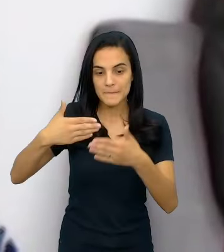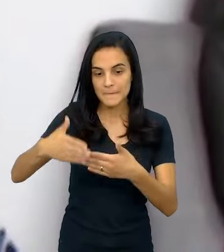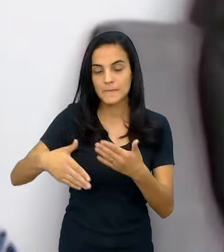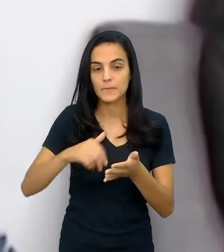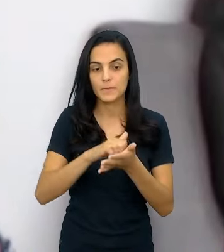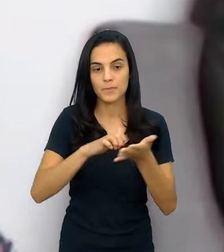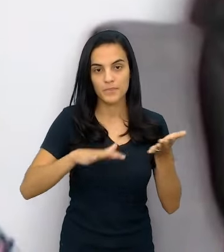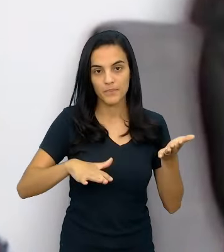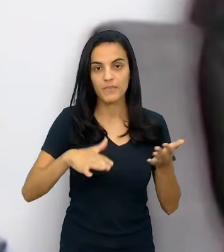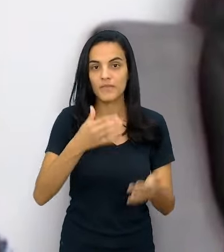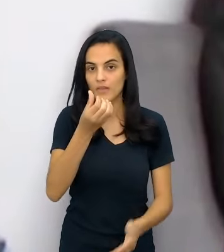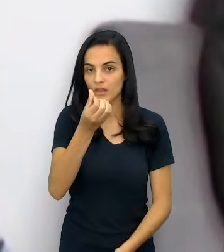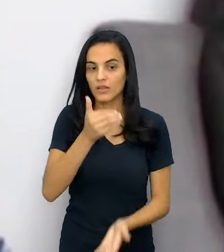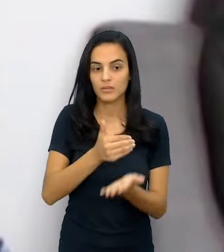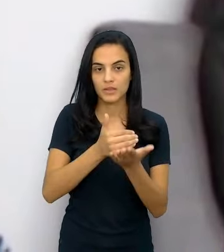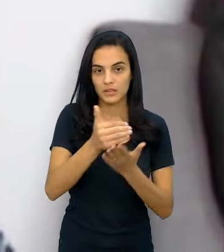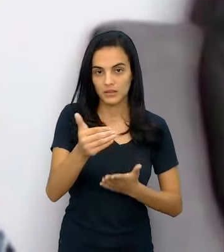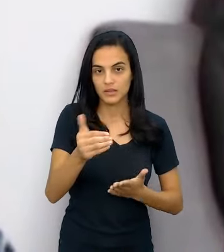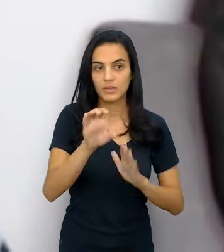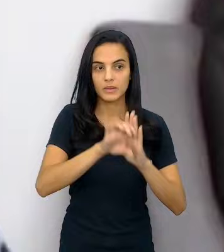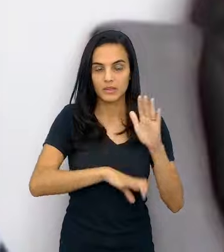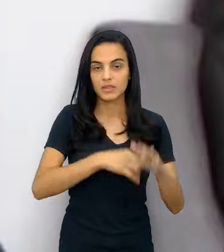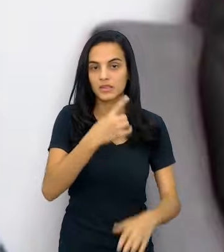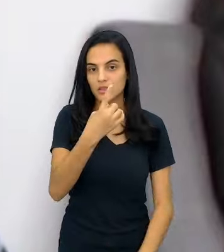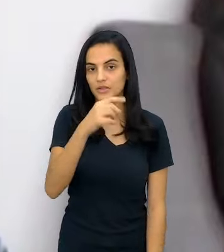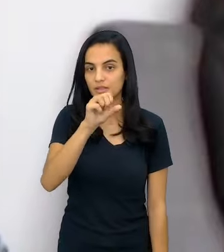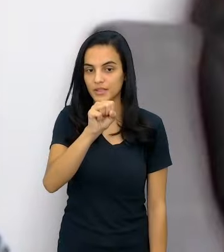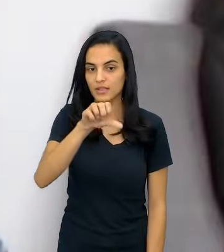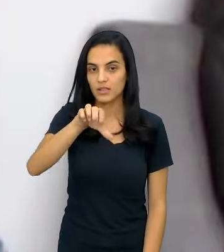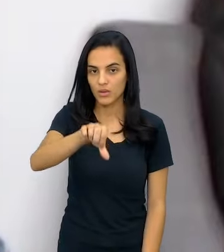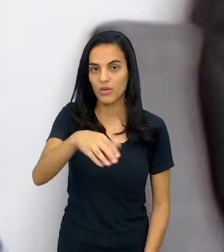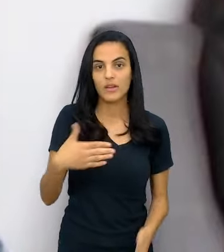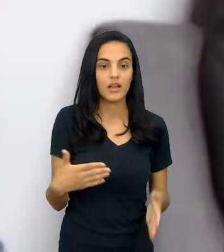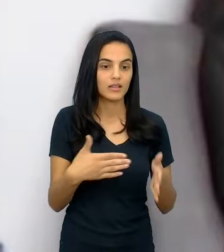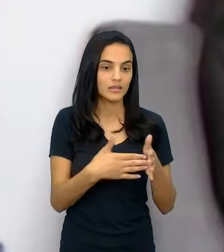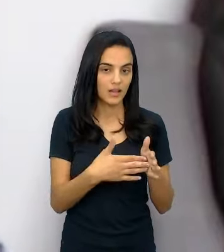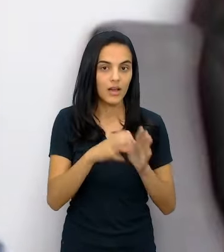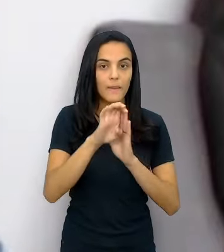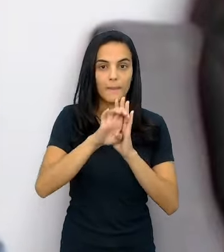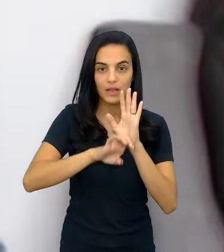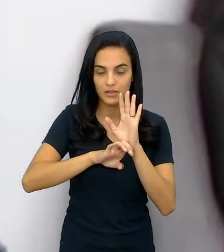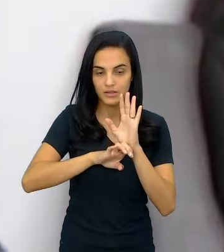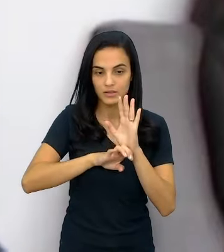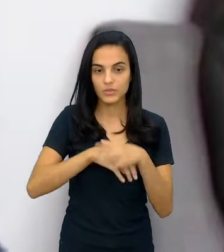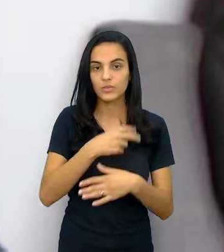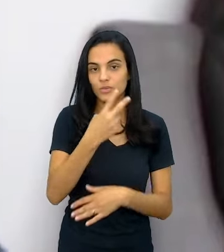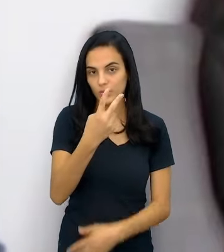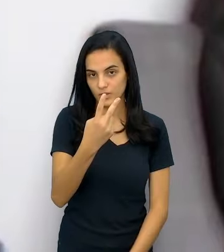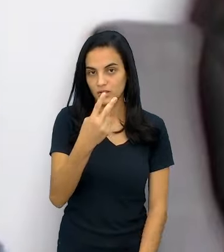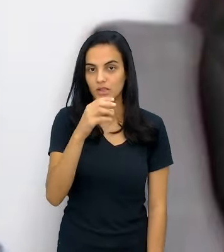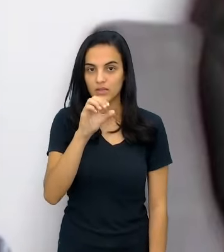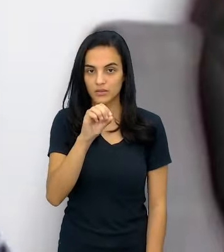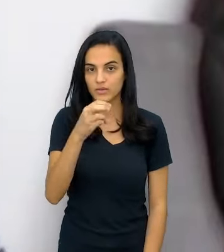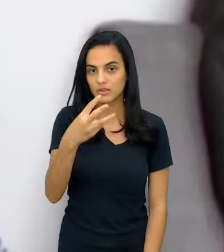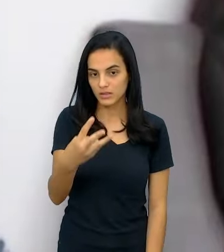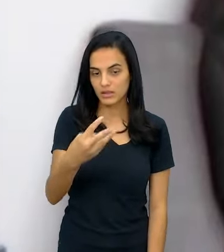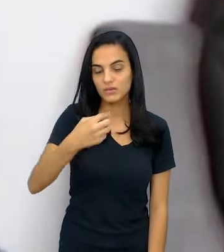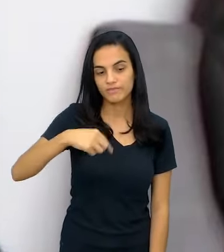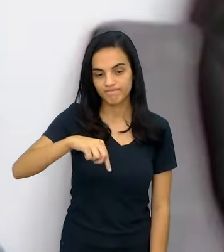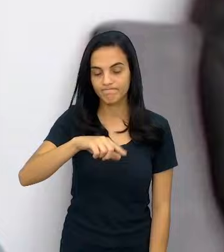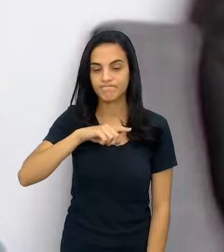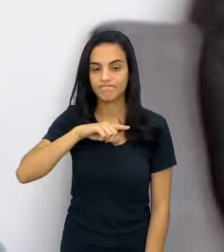6 começa na página 189 e vem até a página 203, onde eu tenho